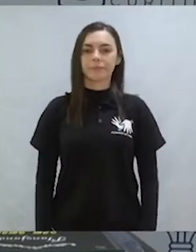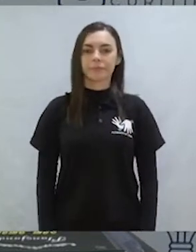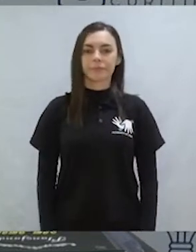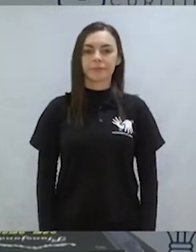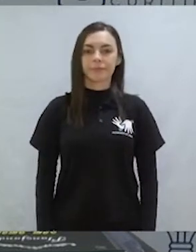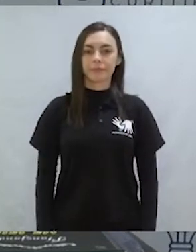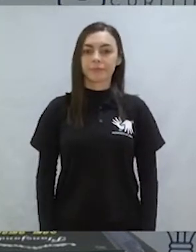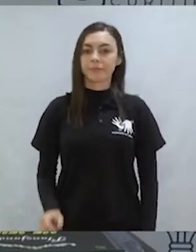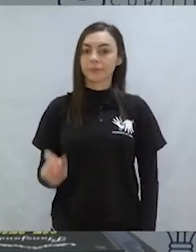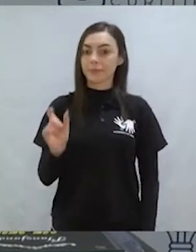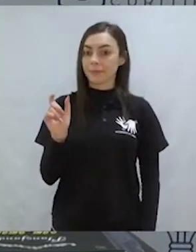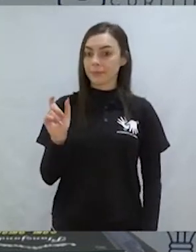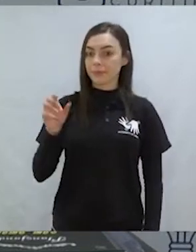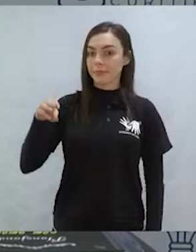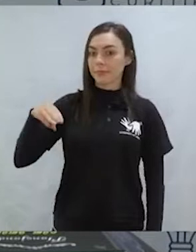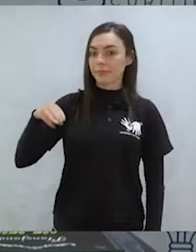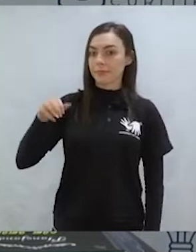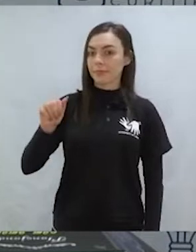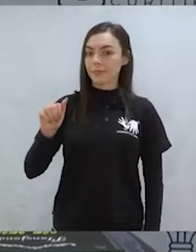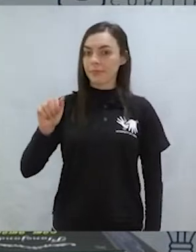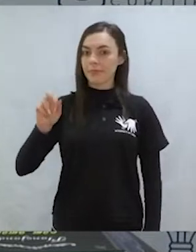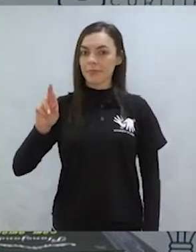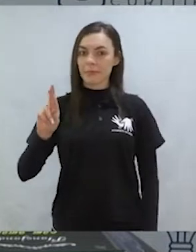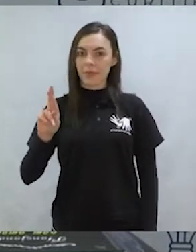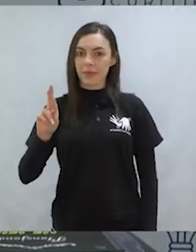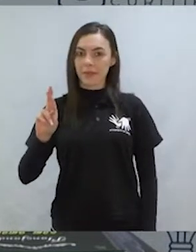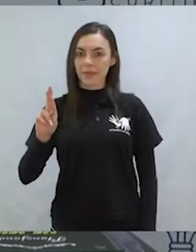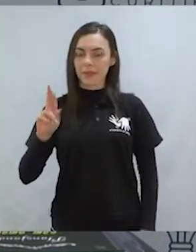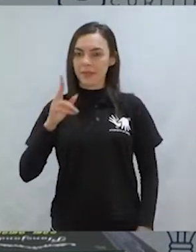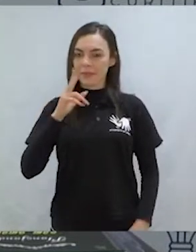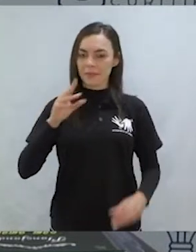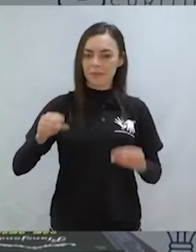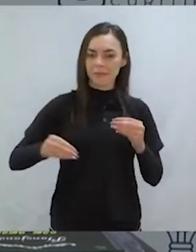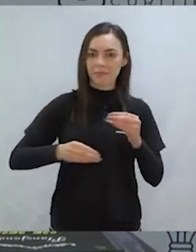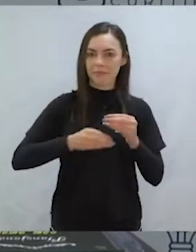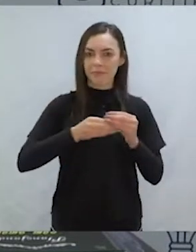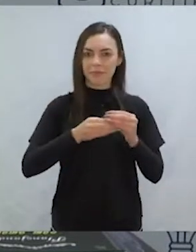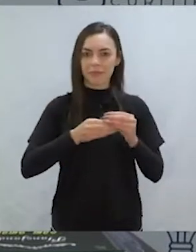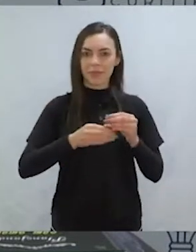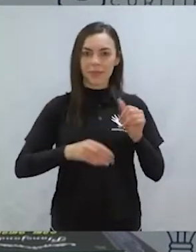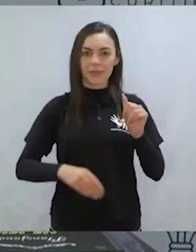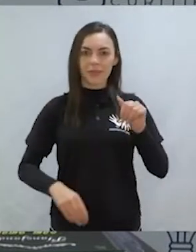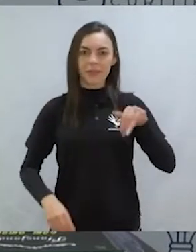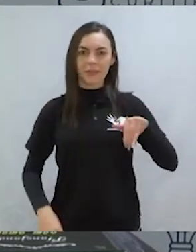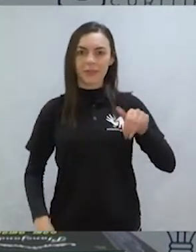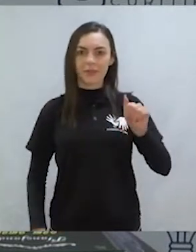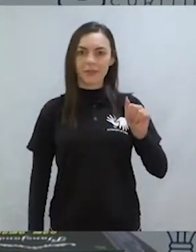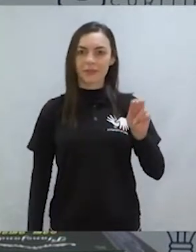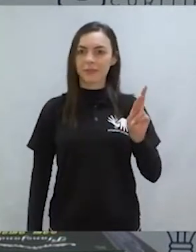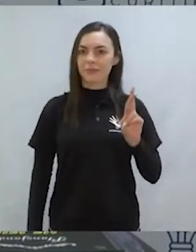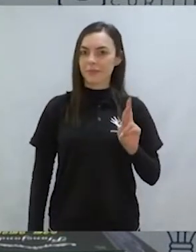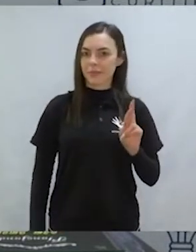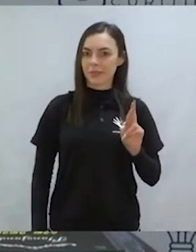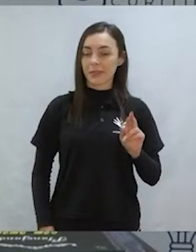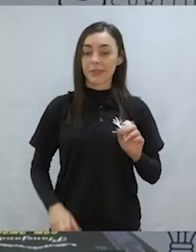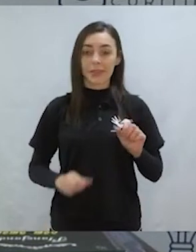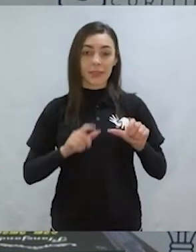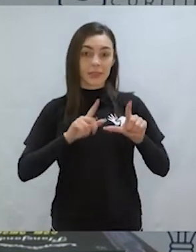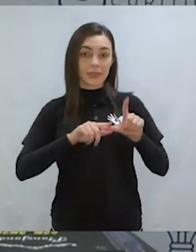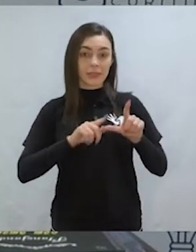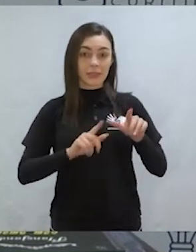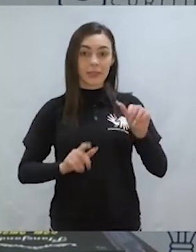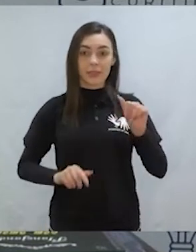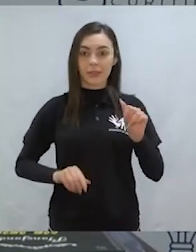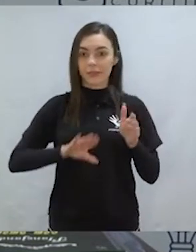Então, a palavra mar está dentro da palavrinha amar. Se